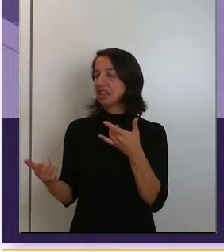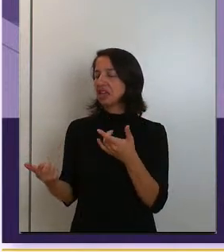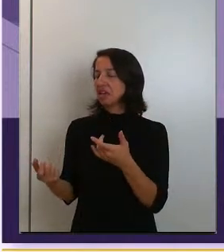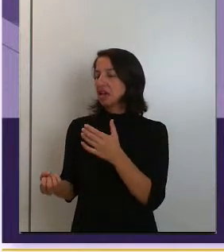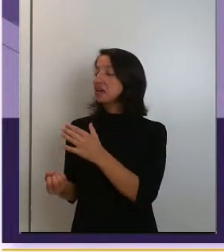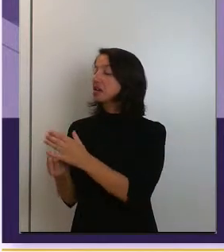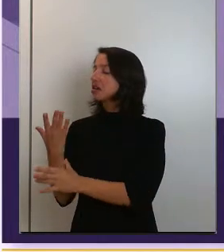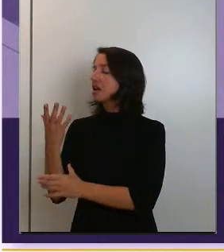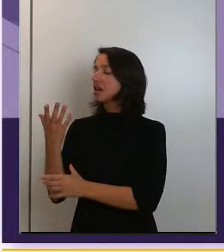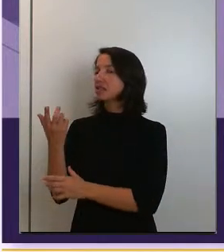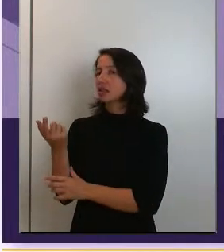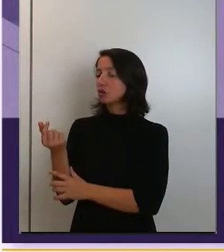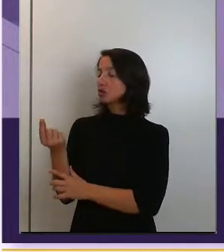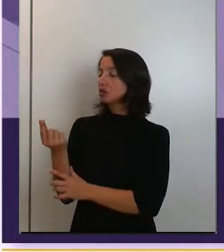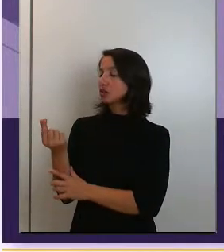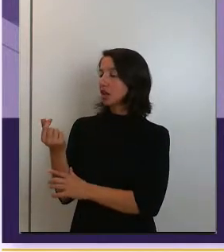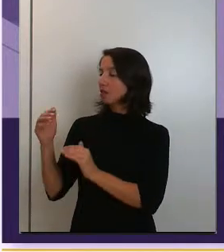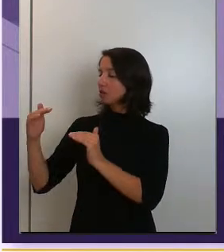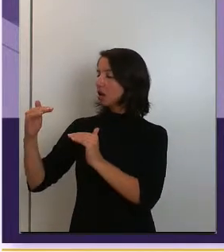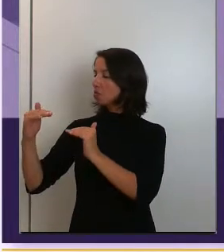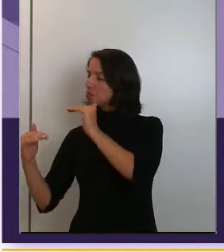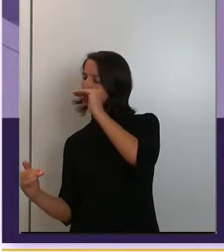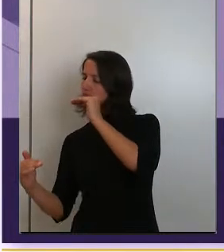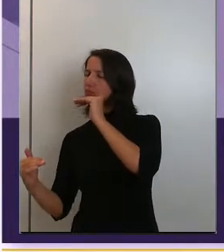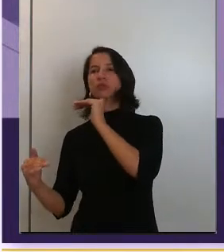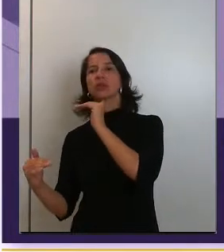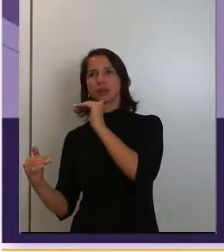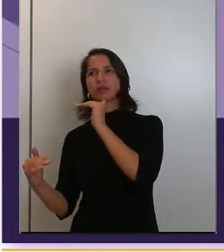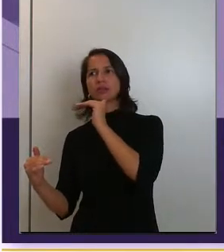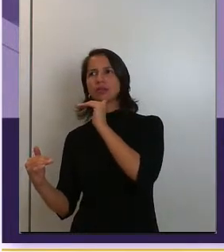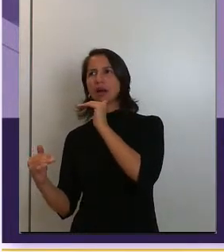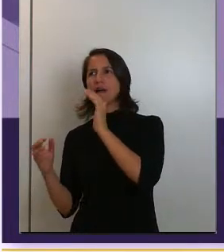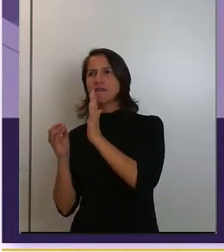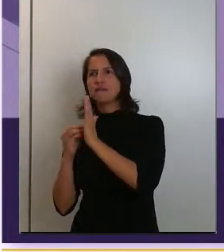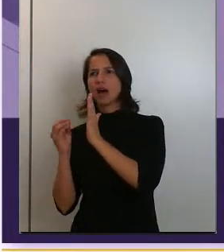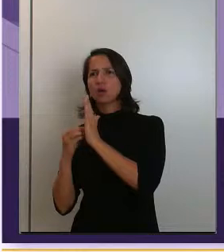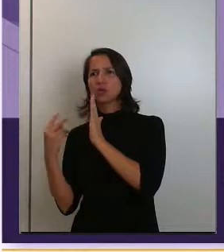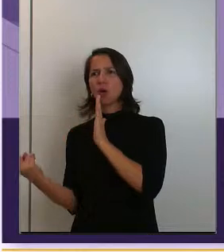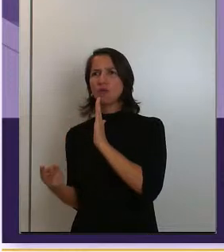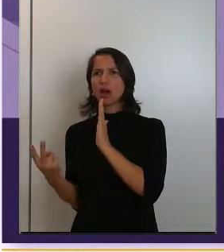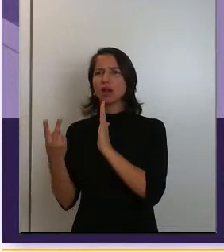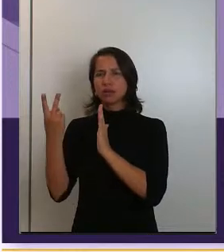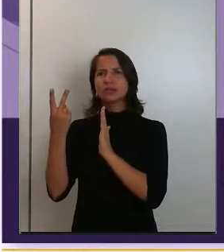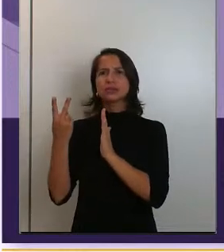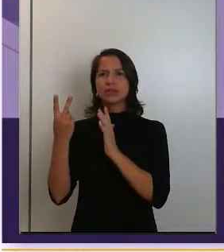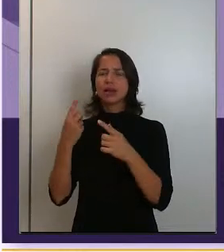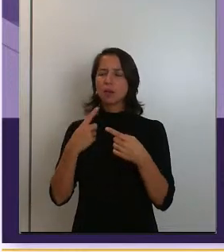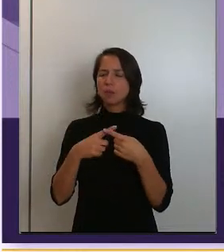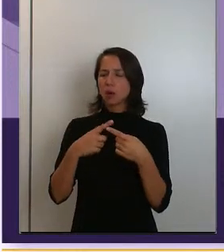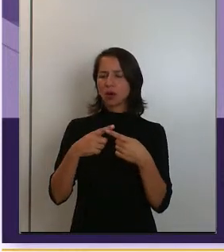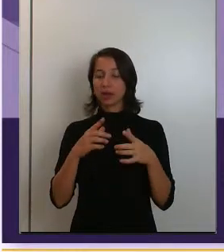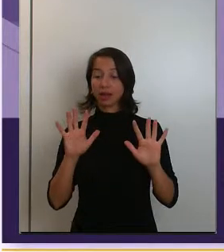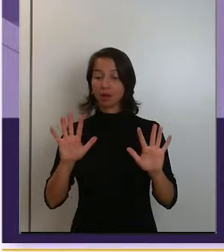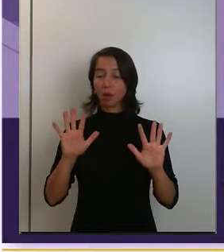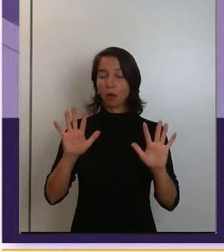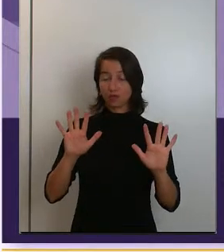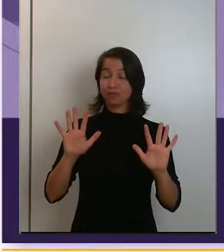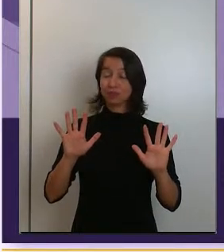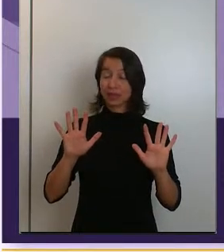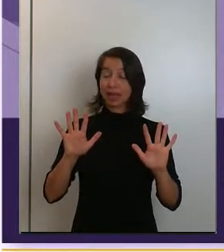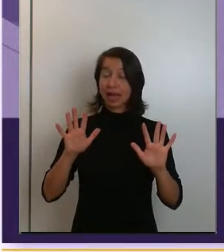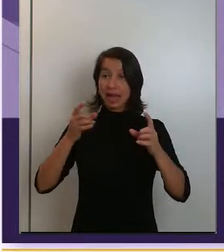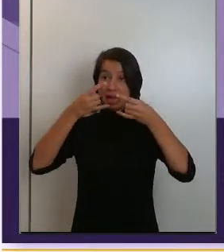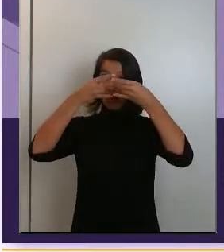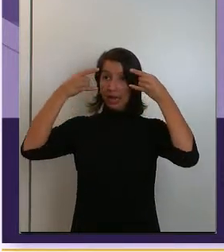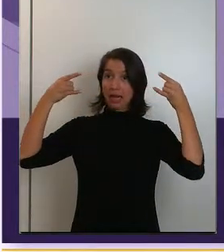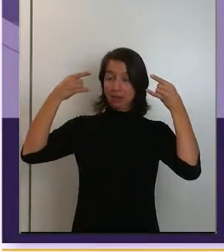que executam esse trabalho também foram rebaixadas, também foram desvalorizadas. Isso por quê? Num contexto de produção capitalista, o